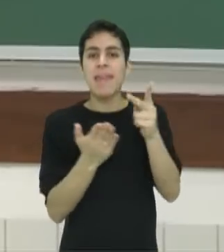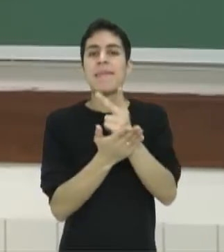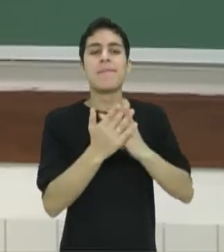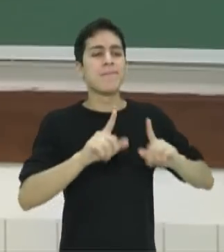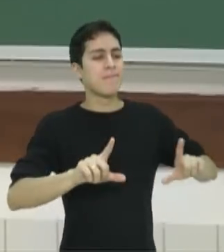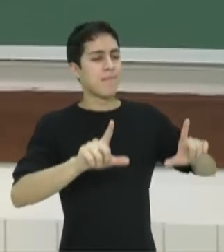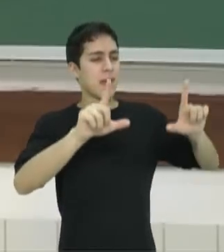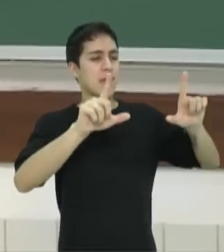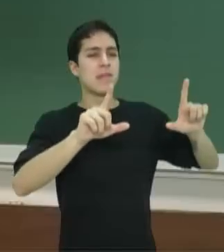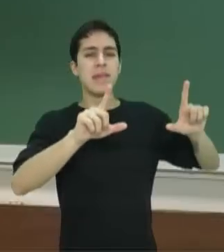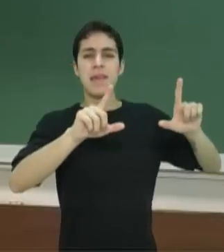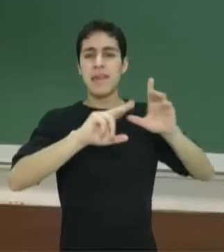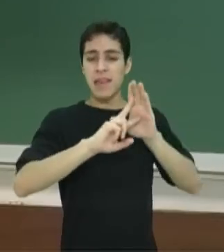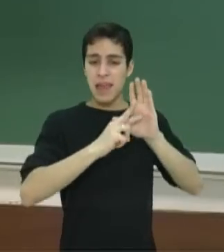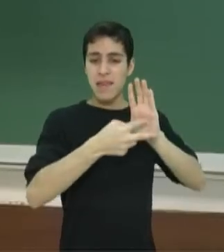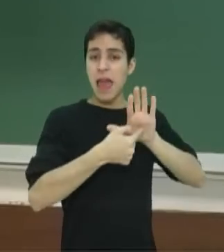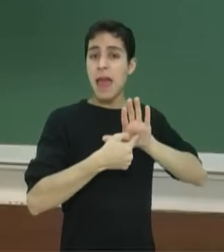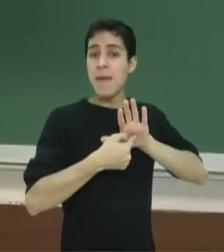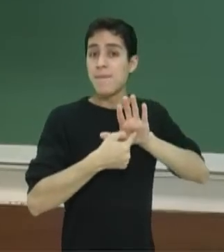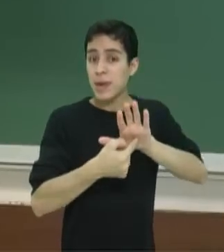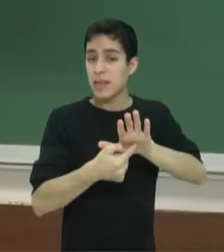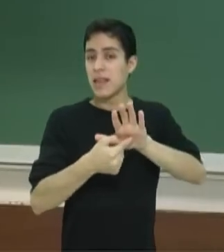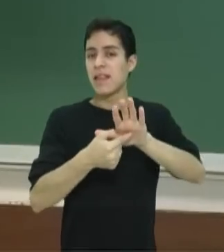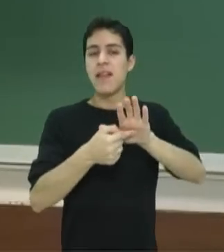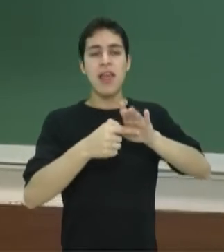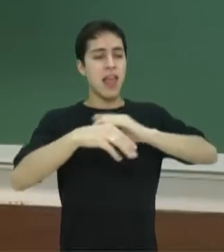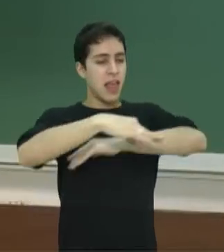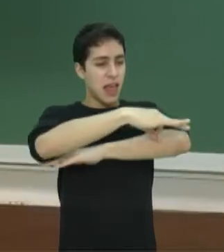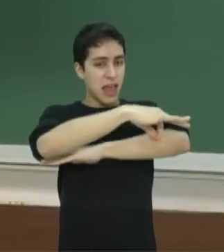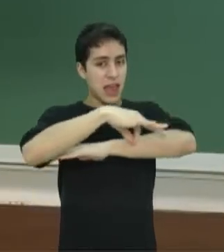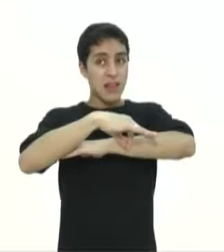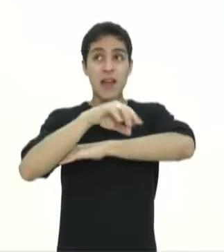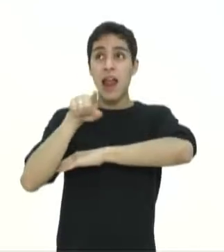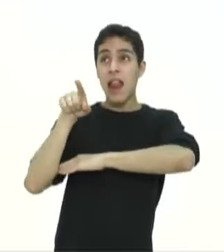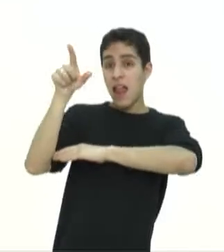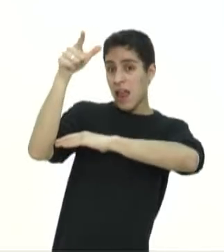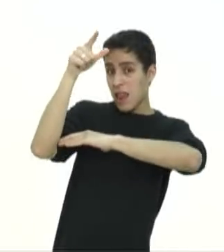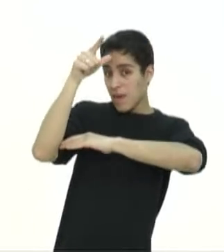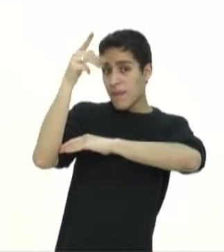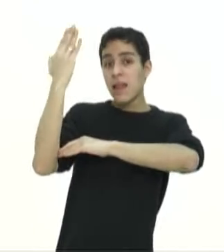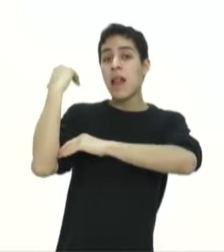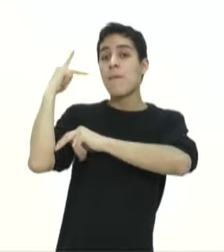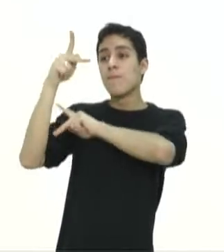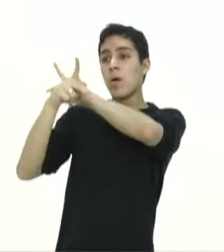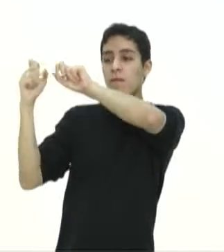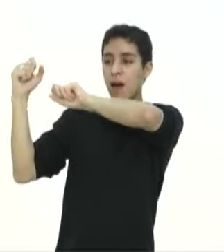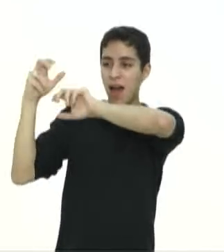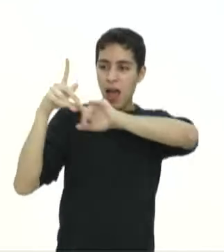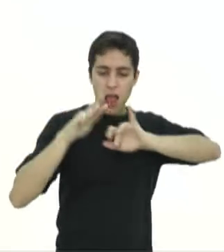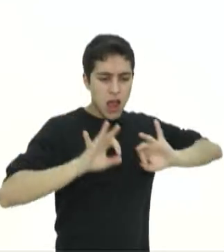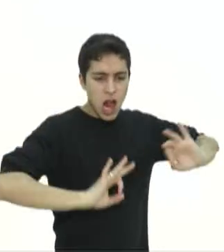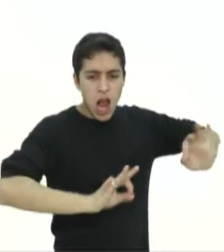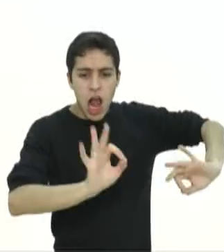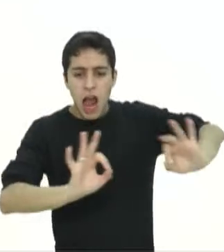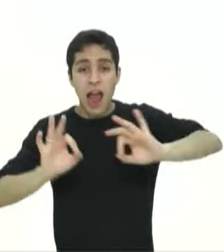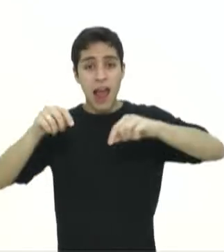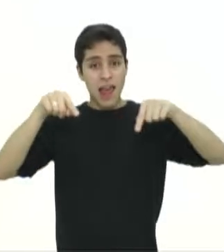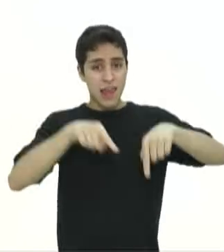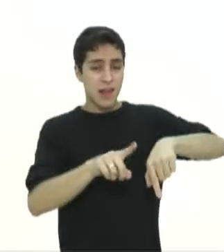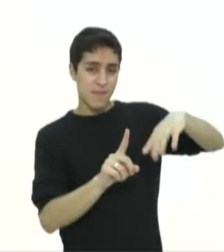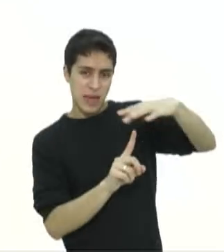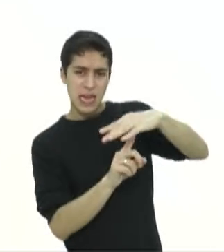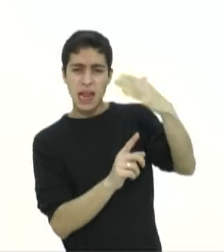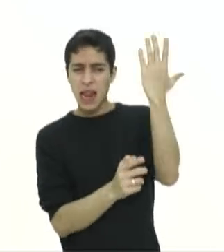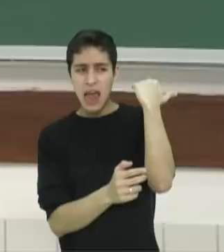a representação da arquitetura alemã elaborada por povos imigrantes no Paraná. E o